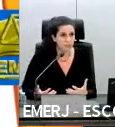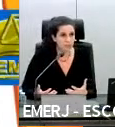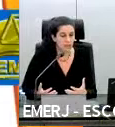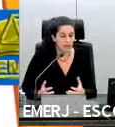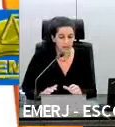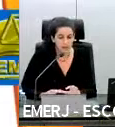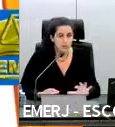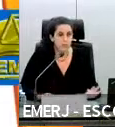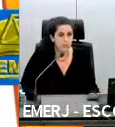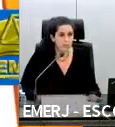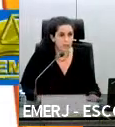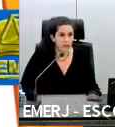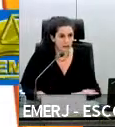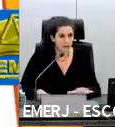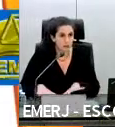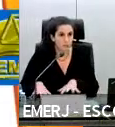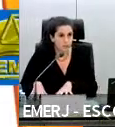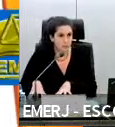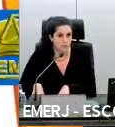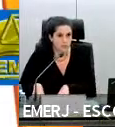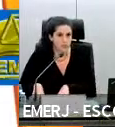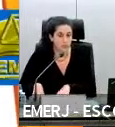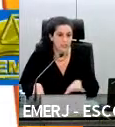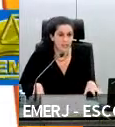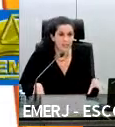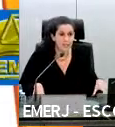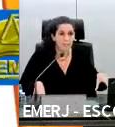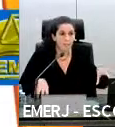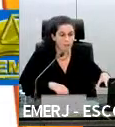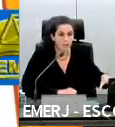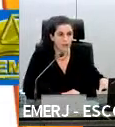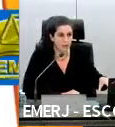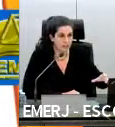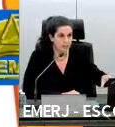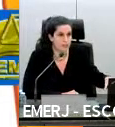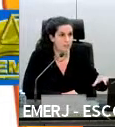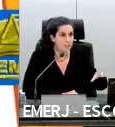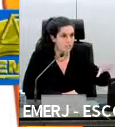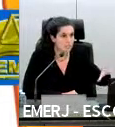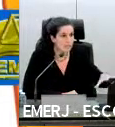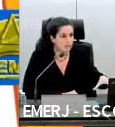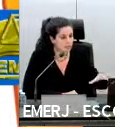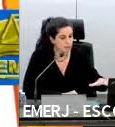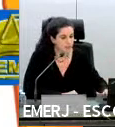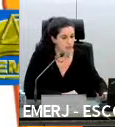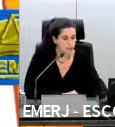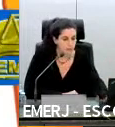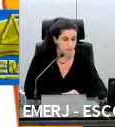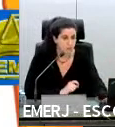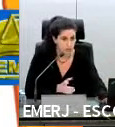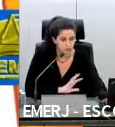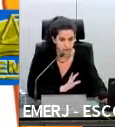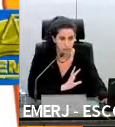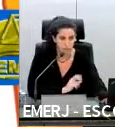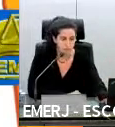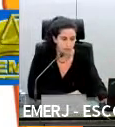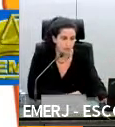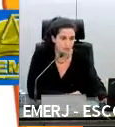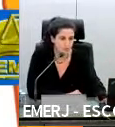justamente tentar esboçar as contradições e quem não pode falar, quem está sendo silenciado em determinado contexto. Então, a gente